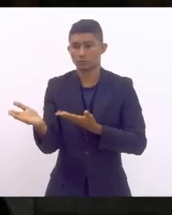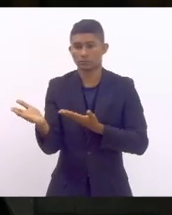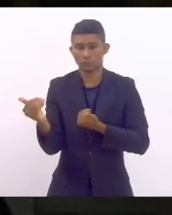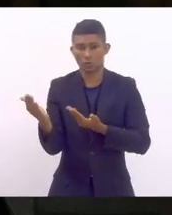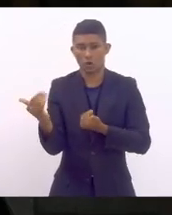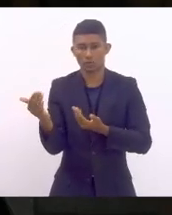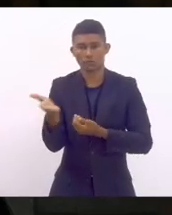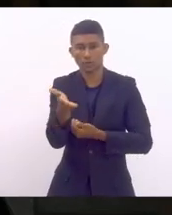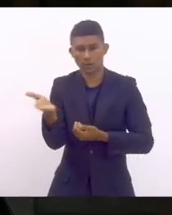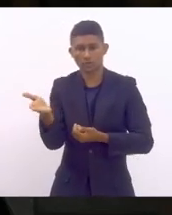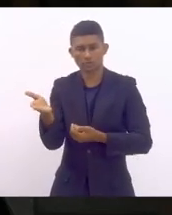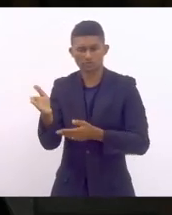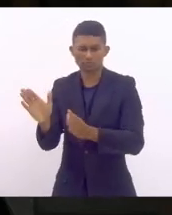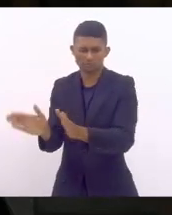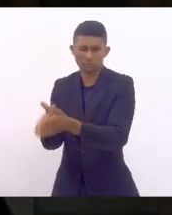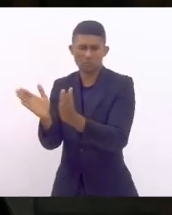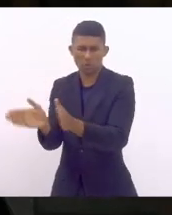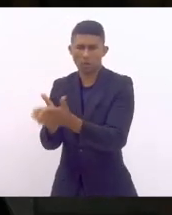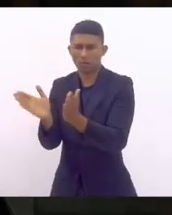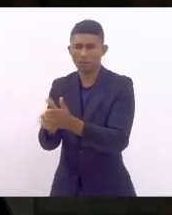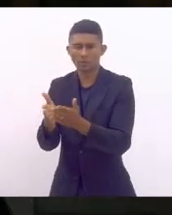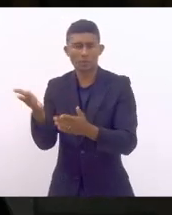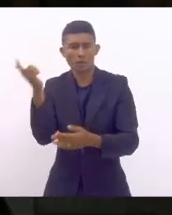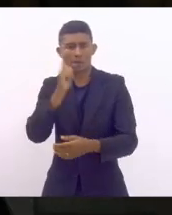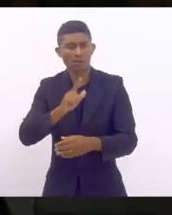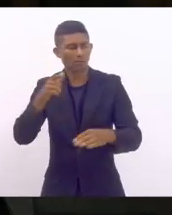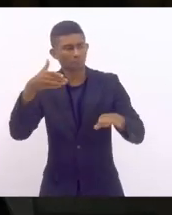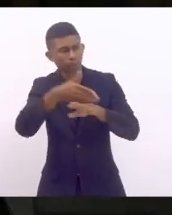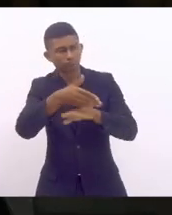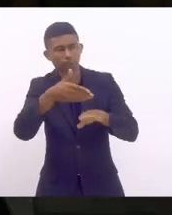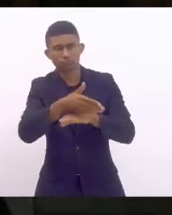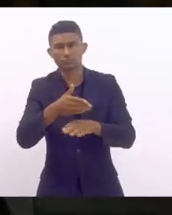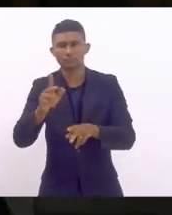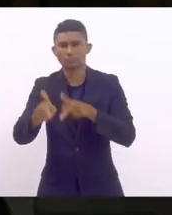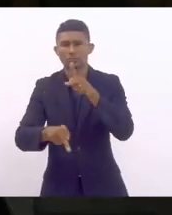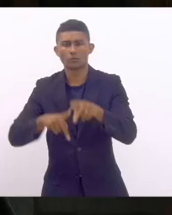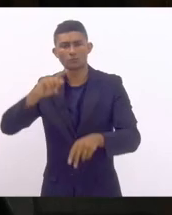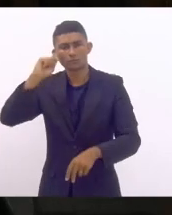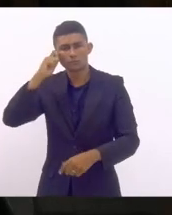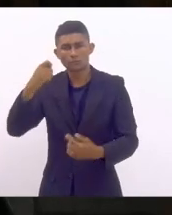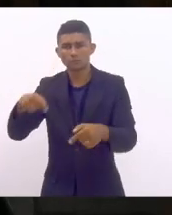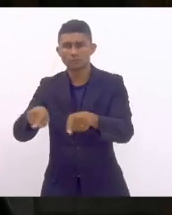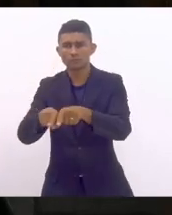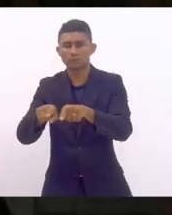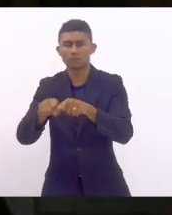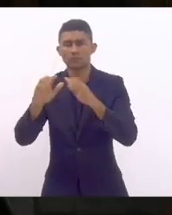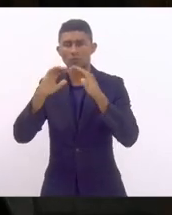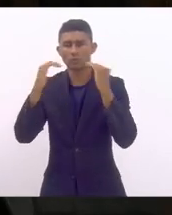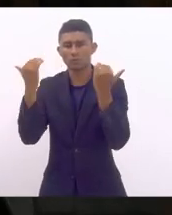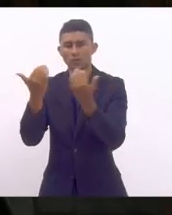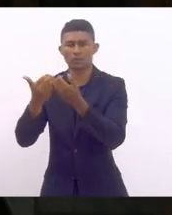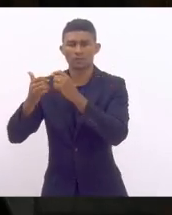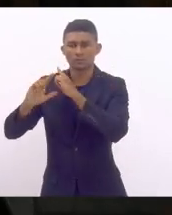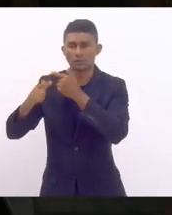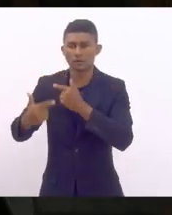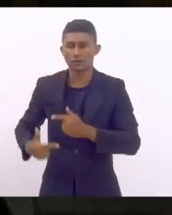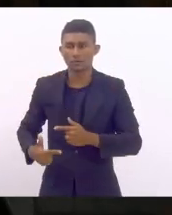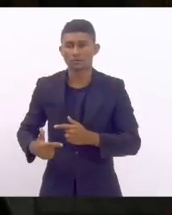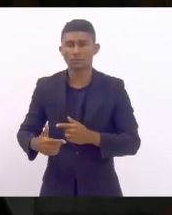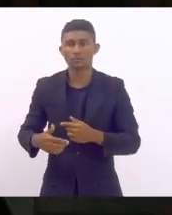de origem Popular o povo pobre o povo Preto for proveniente de comunidades tradicionais né